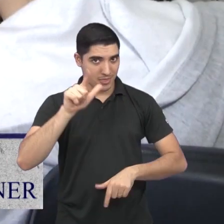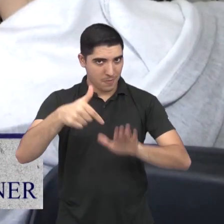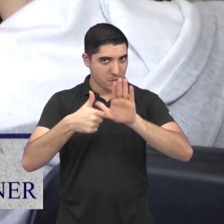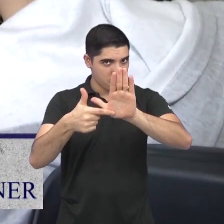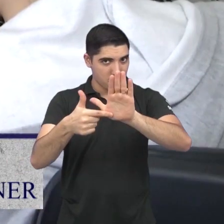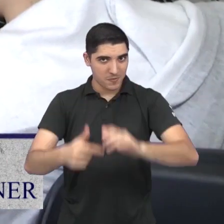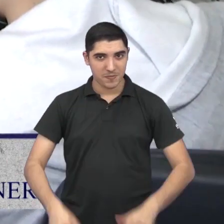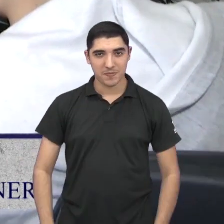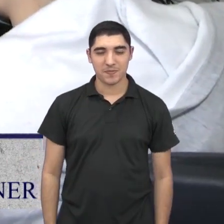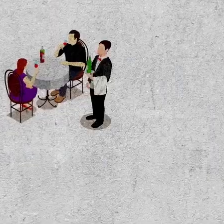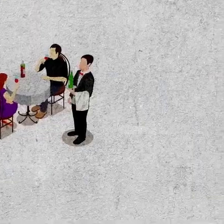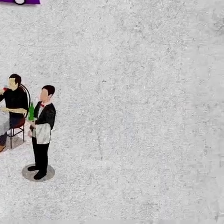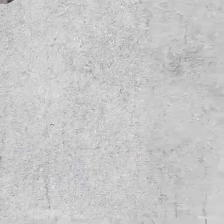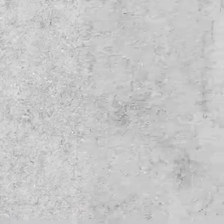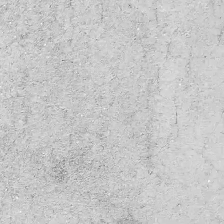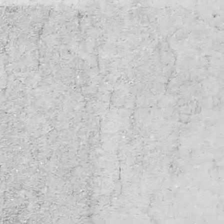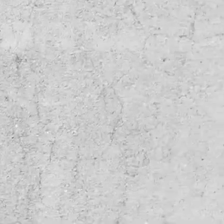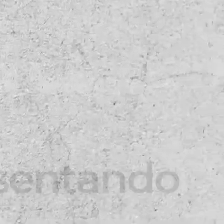É já já.